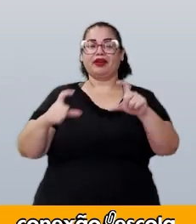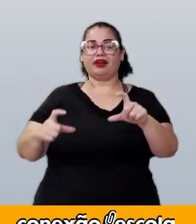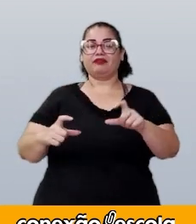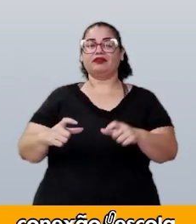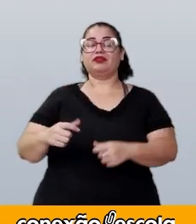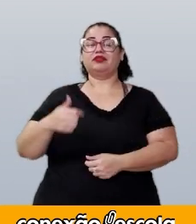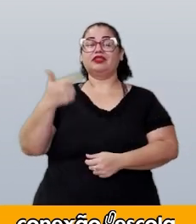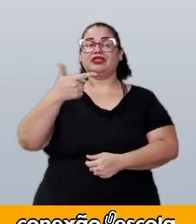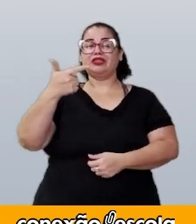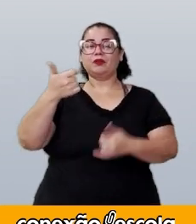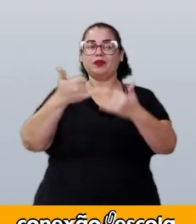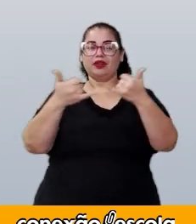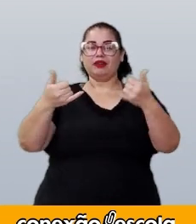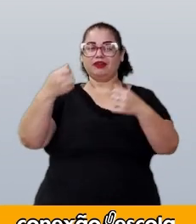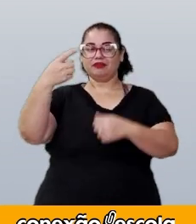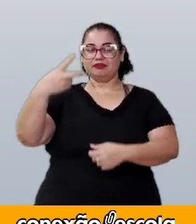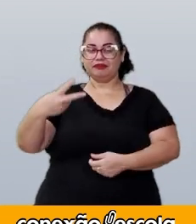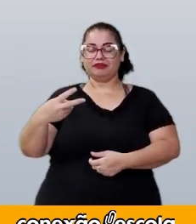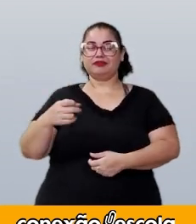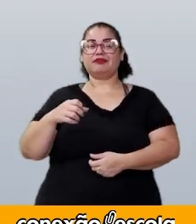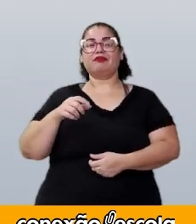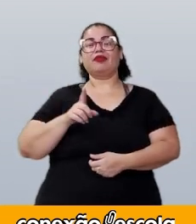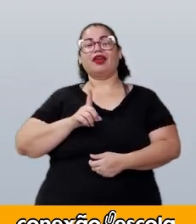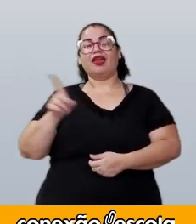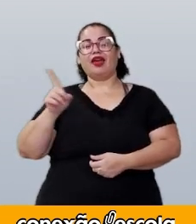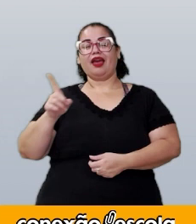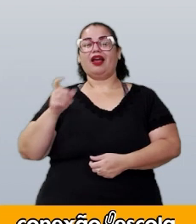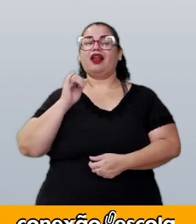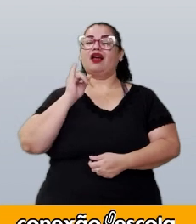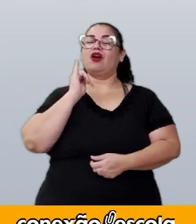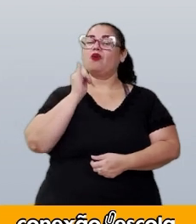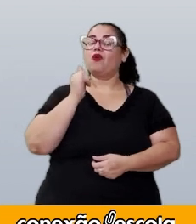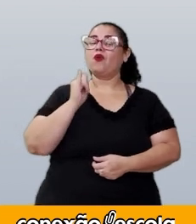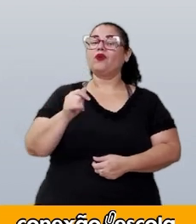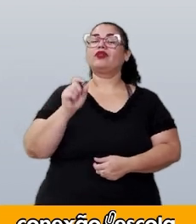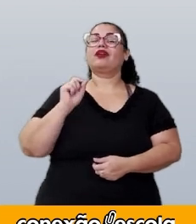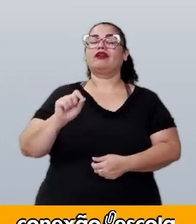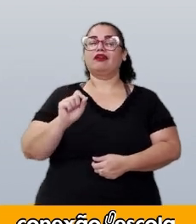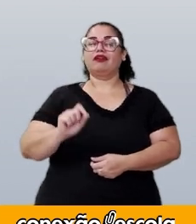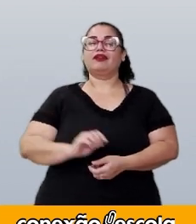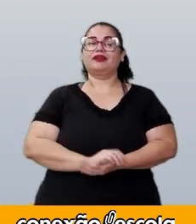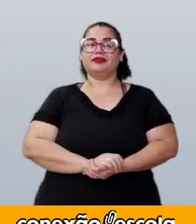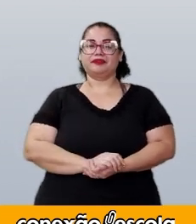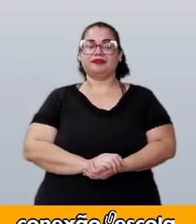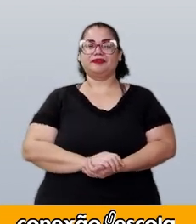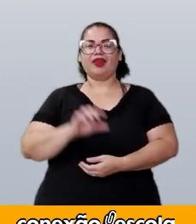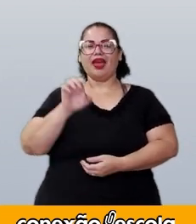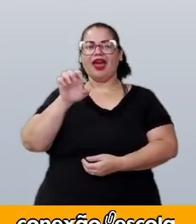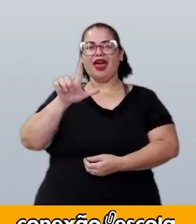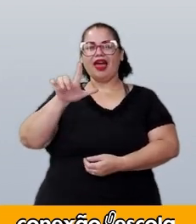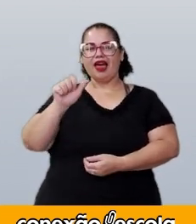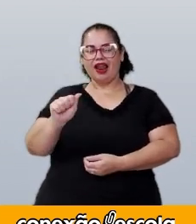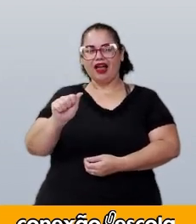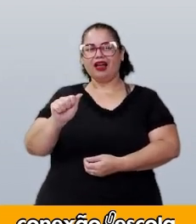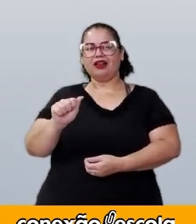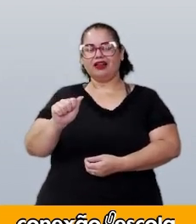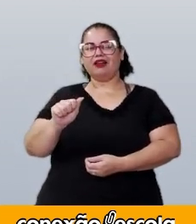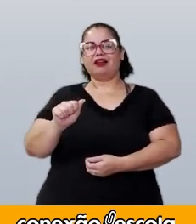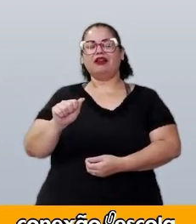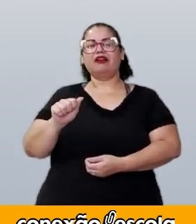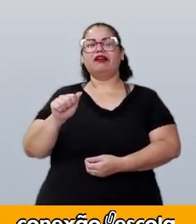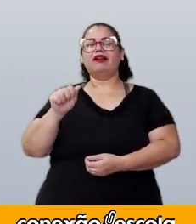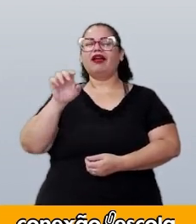Na segunda linha, nós temos ela conta que. Esse ela, o pronome ela,